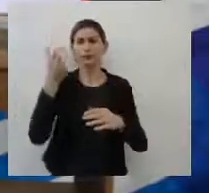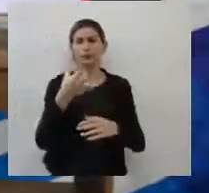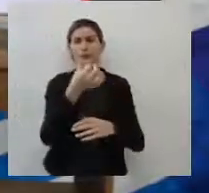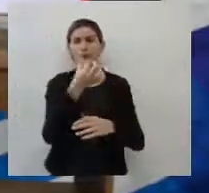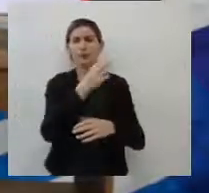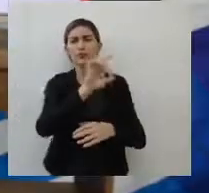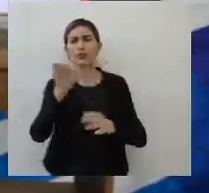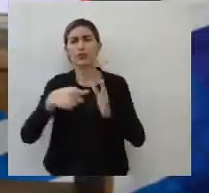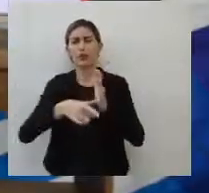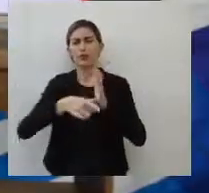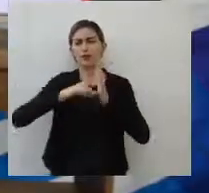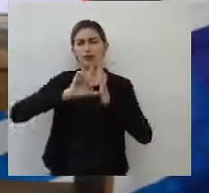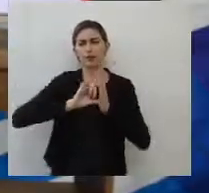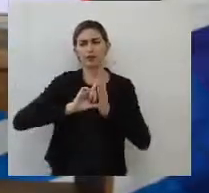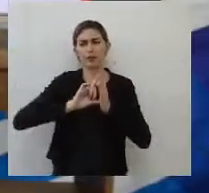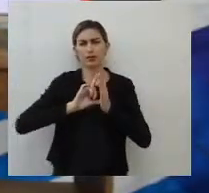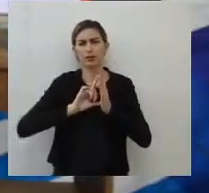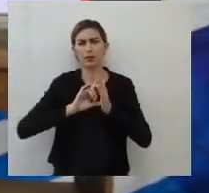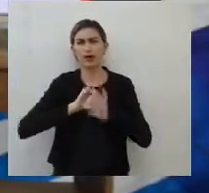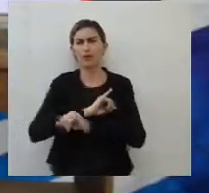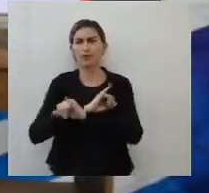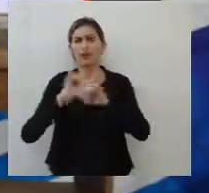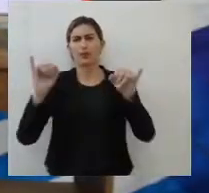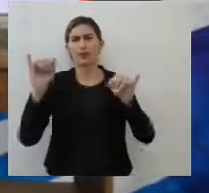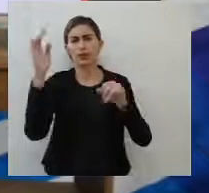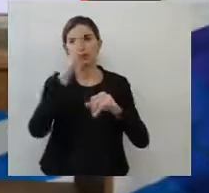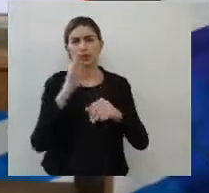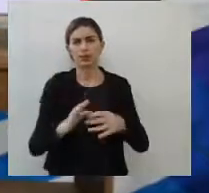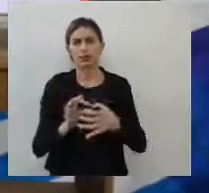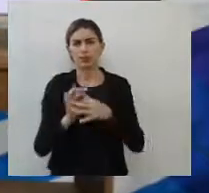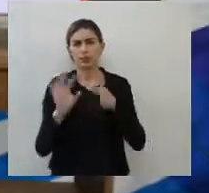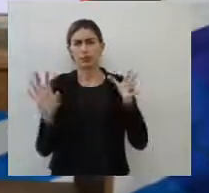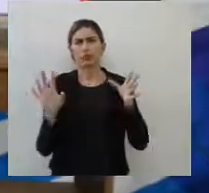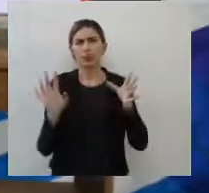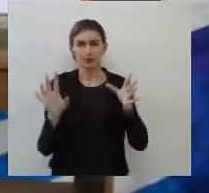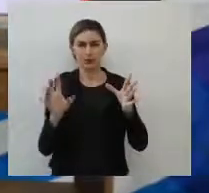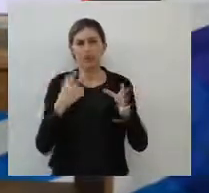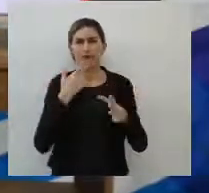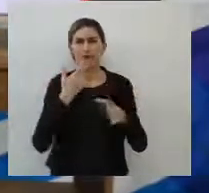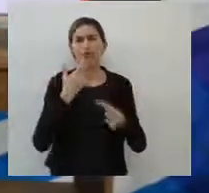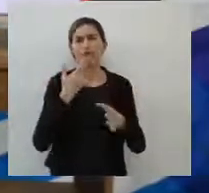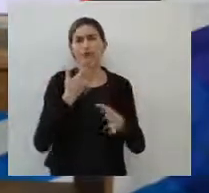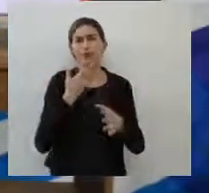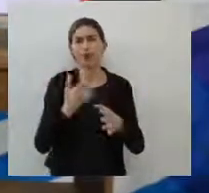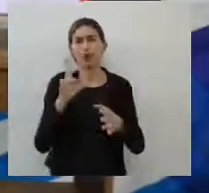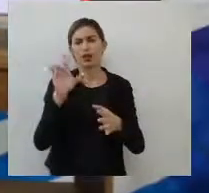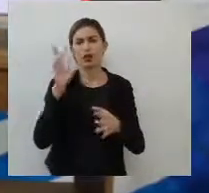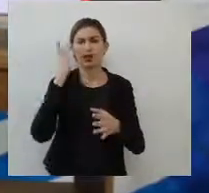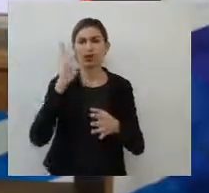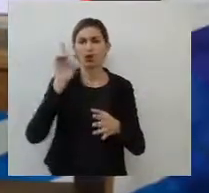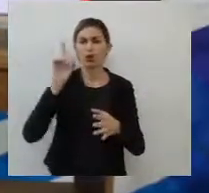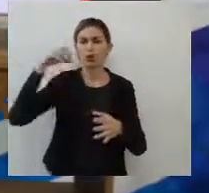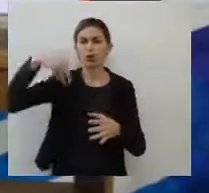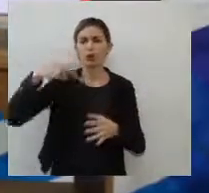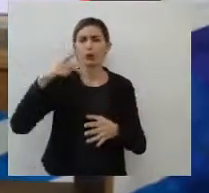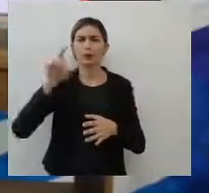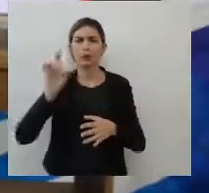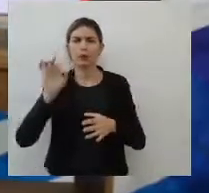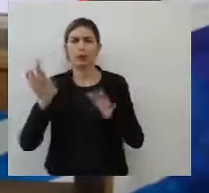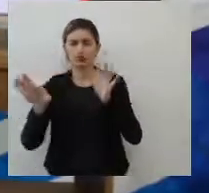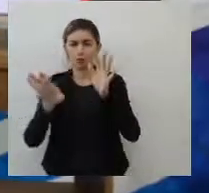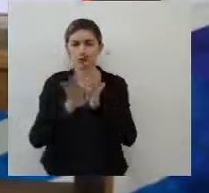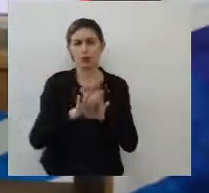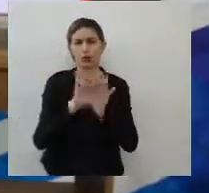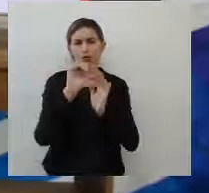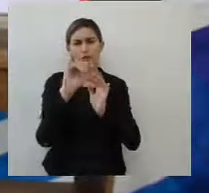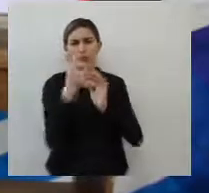antes da proclamação da República. E dizem as más línguas, diz a lenda, que Dom Pedro, ao chegar na ilha,